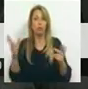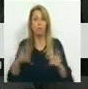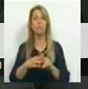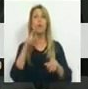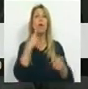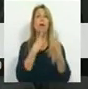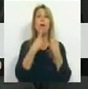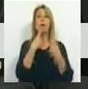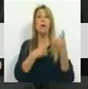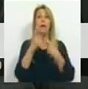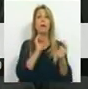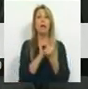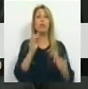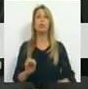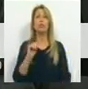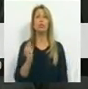SWOP, existiu uma auditoria